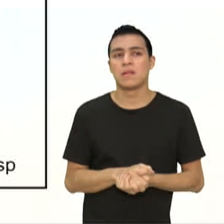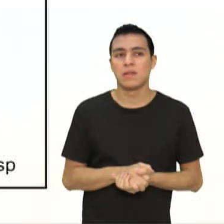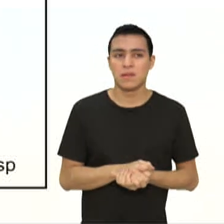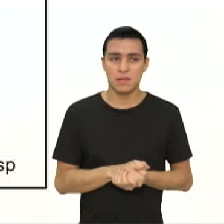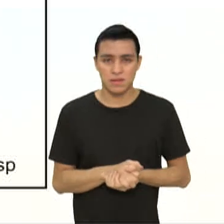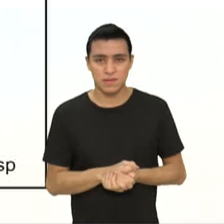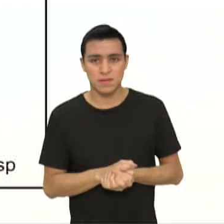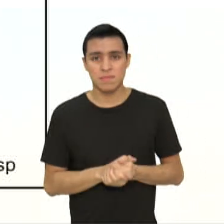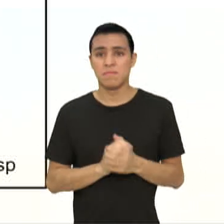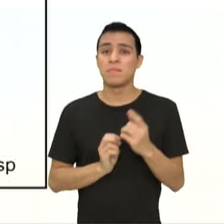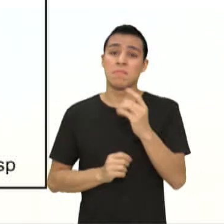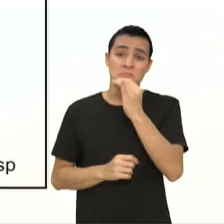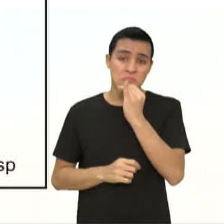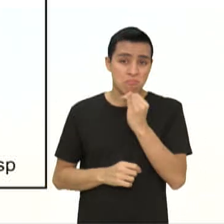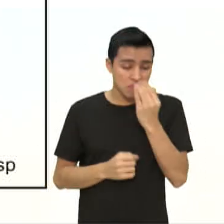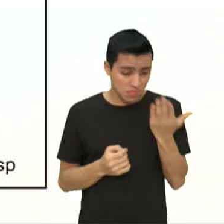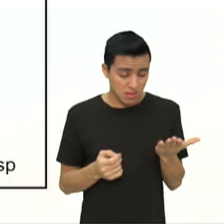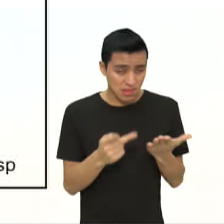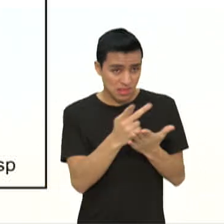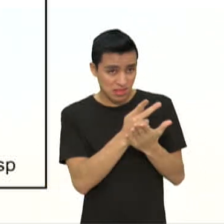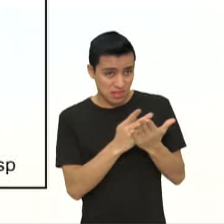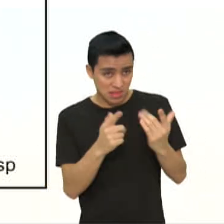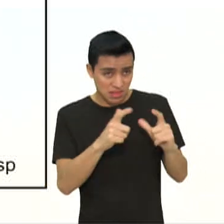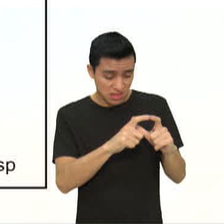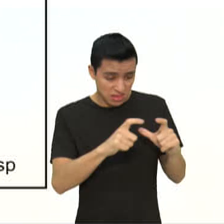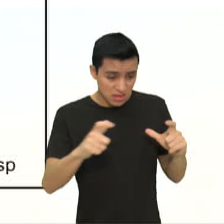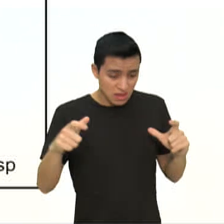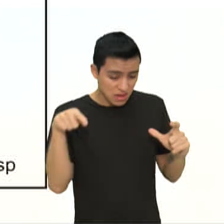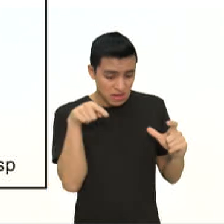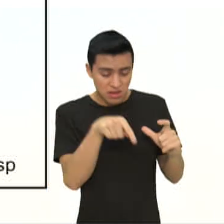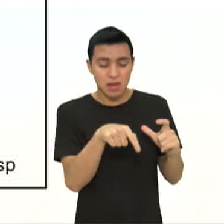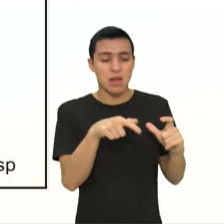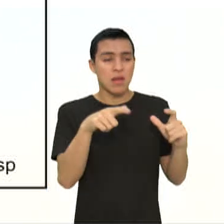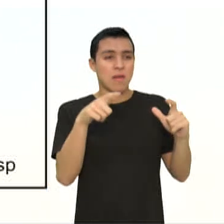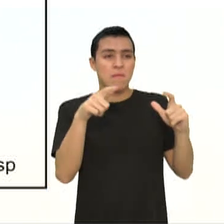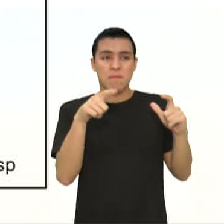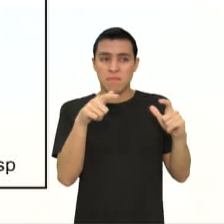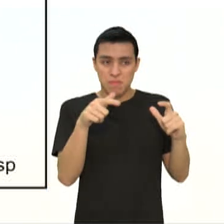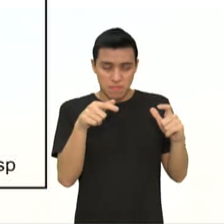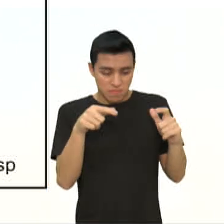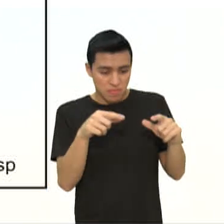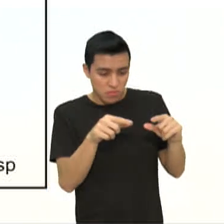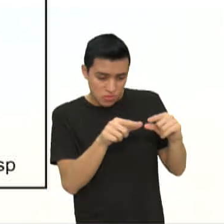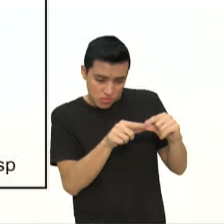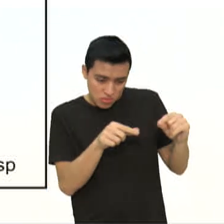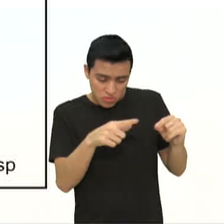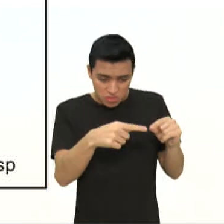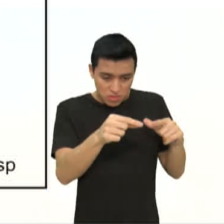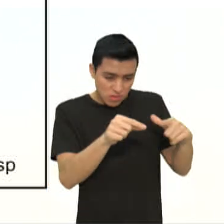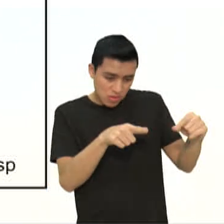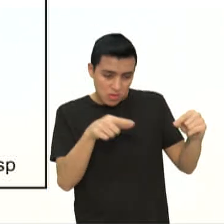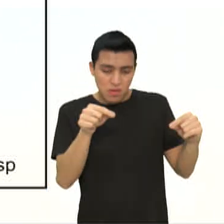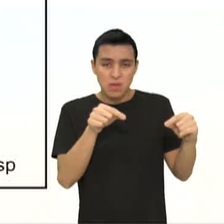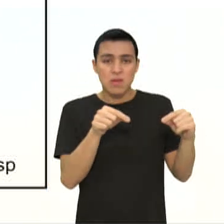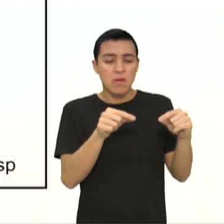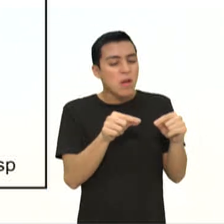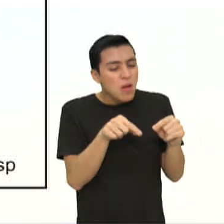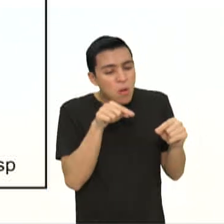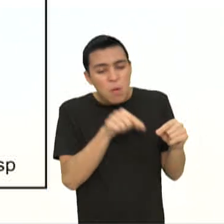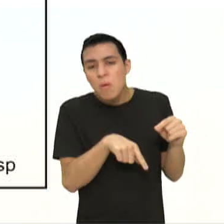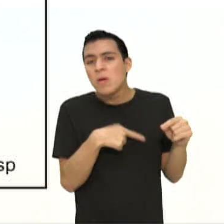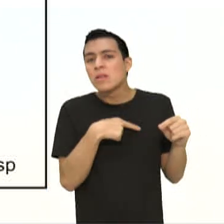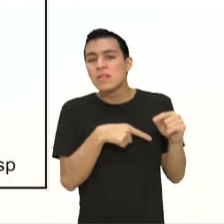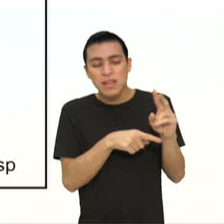Aqui é um exemplo de vacúolo. Isso é um desenho, não é uma imagem de fotografia nem de microscópio, de um paramécio, um organismo